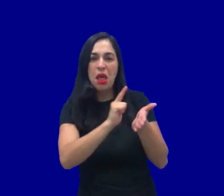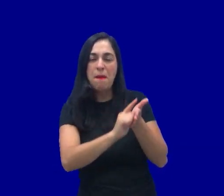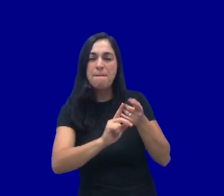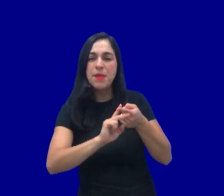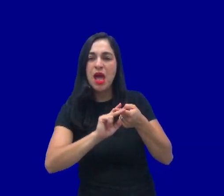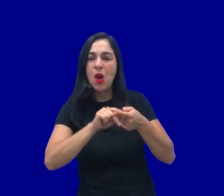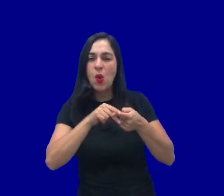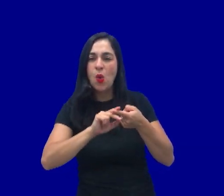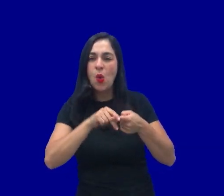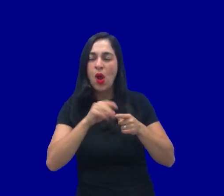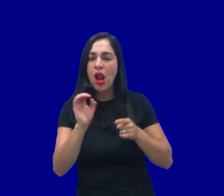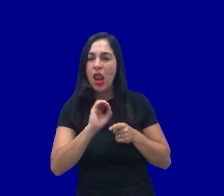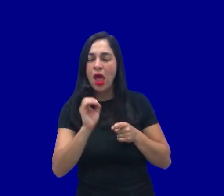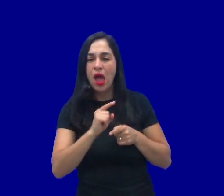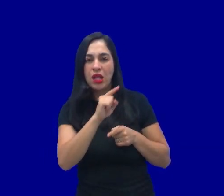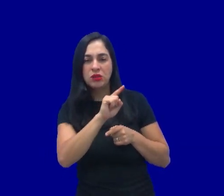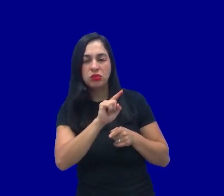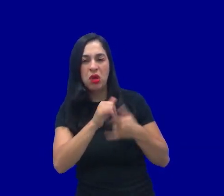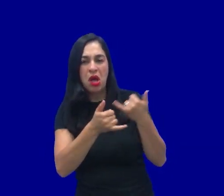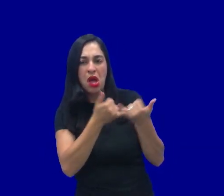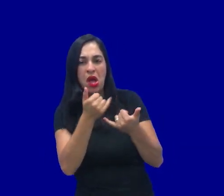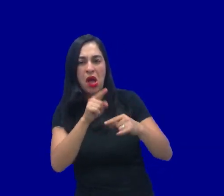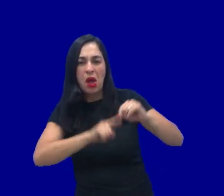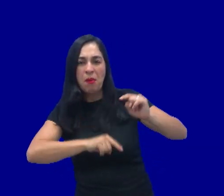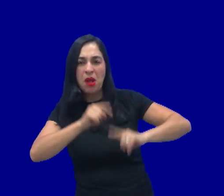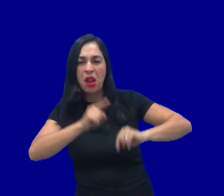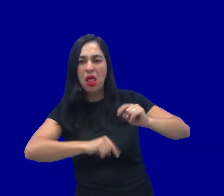equipamentos velhos, enferrujados,